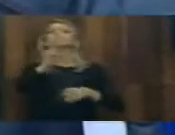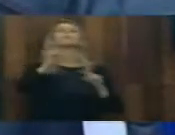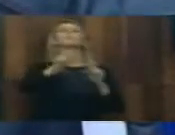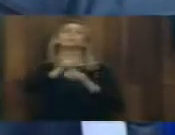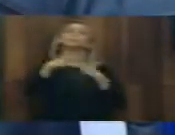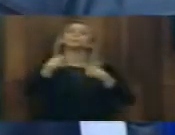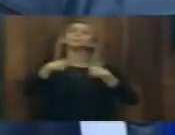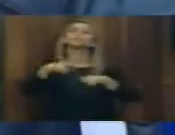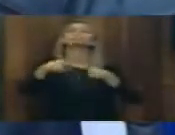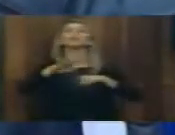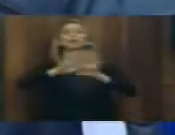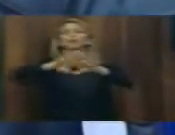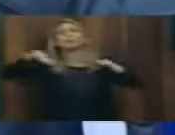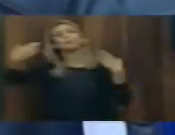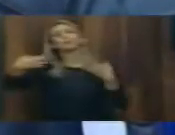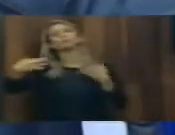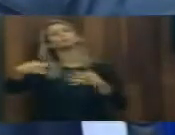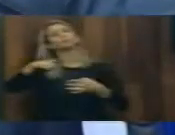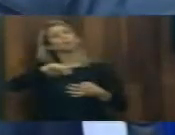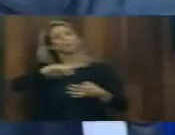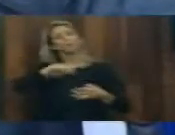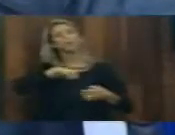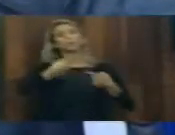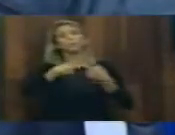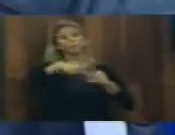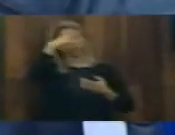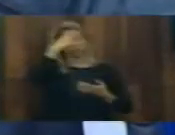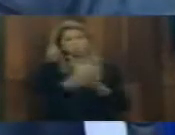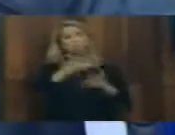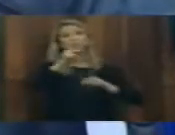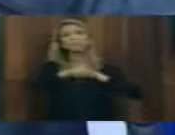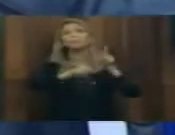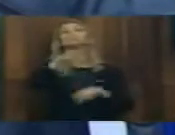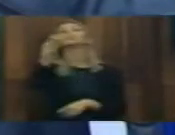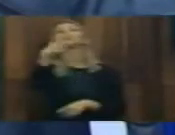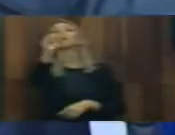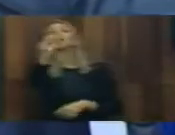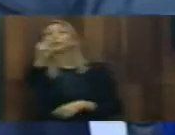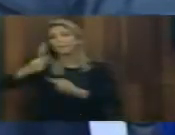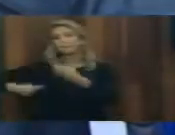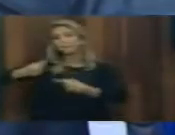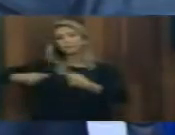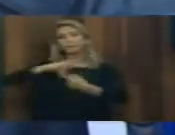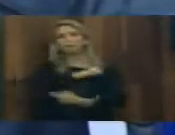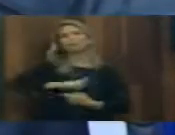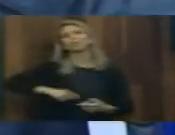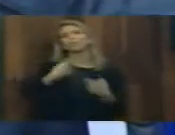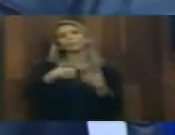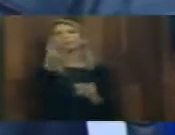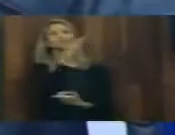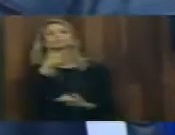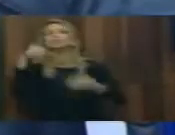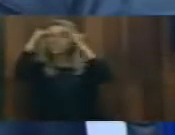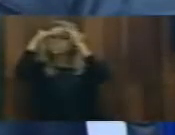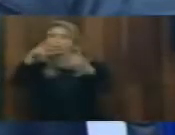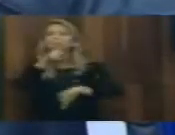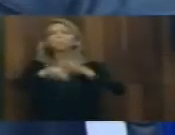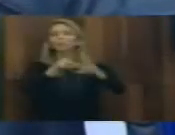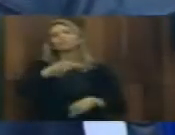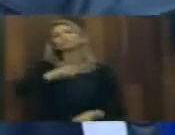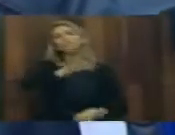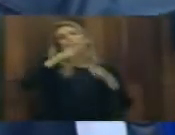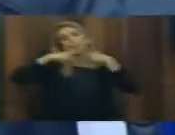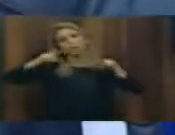públicas, porque é o que o povo quer, políticas públicas, porque sem dignidade o povo vai reclamar e